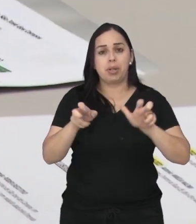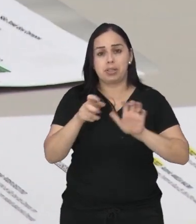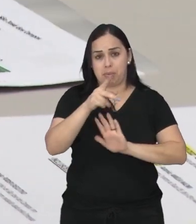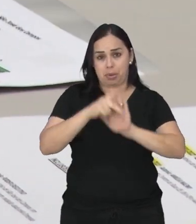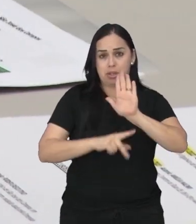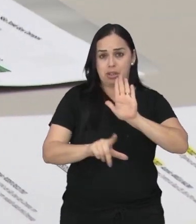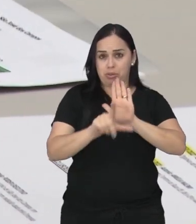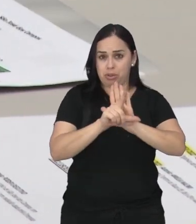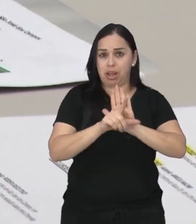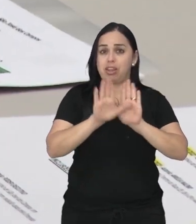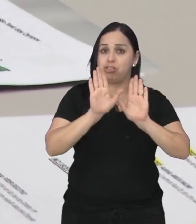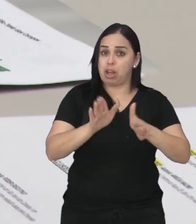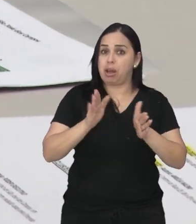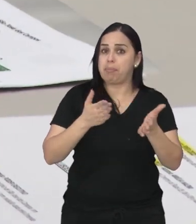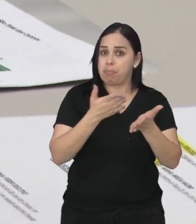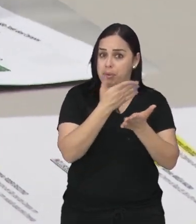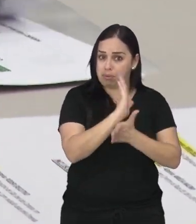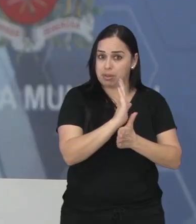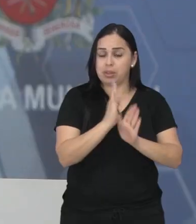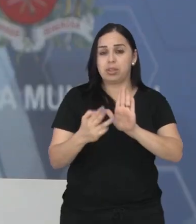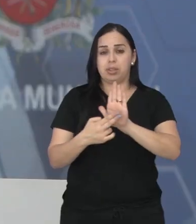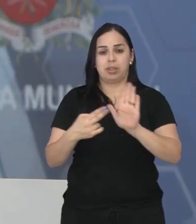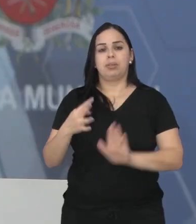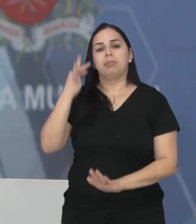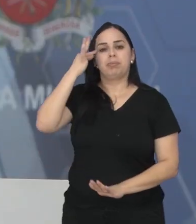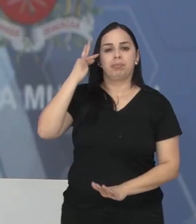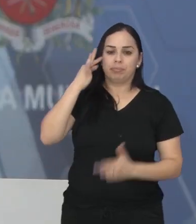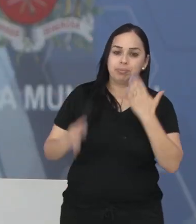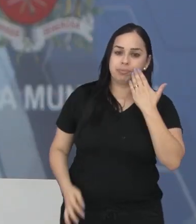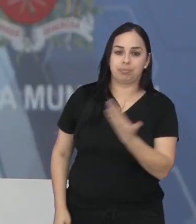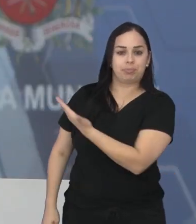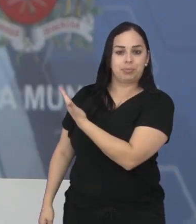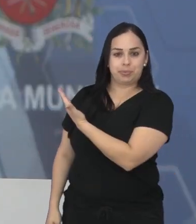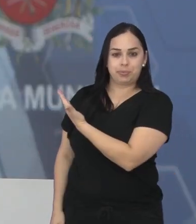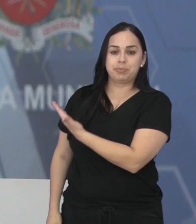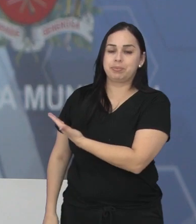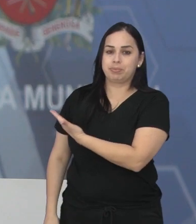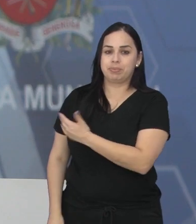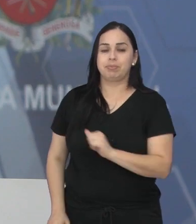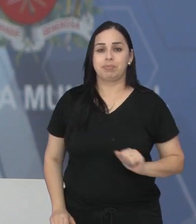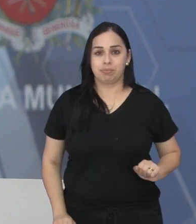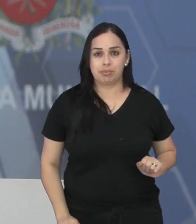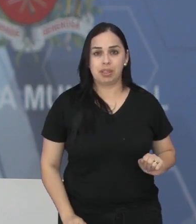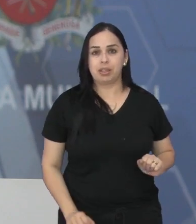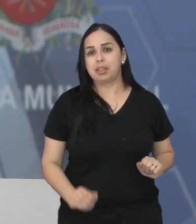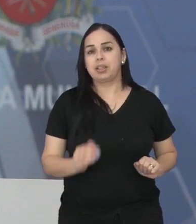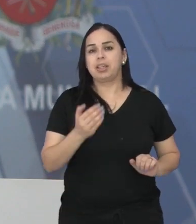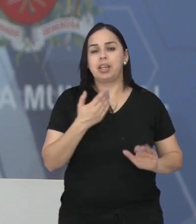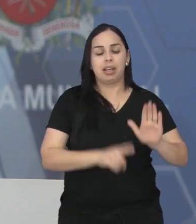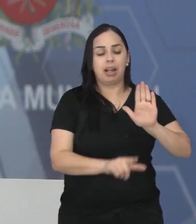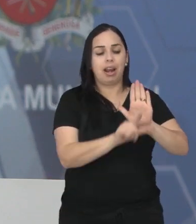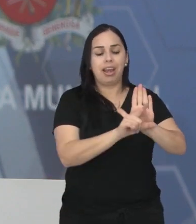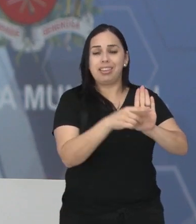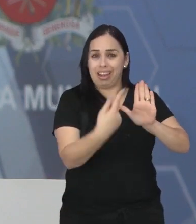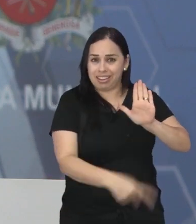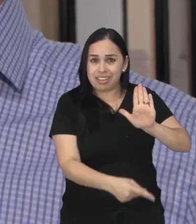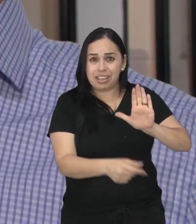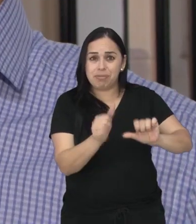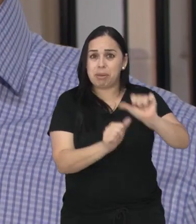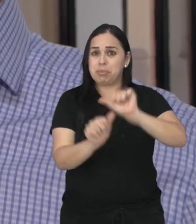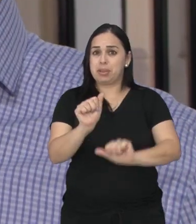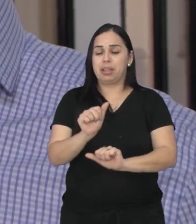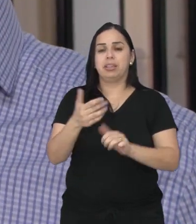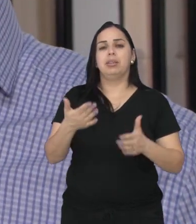de um projeto aprovado na Câmara Municipal, de autoria do vereador Tomás Henrique, que revoga uma série de leis na cidade. O